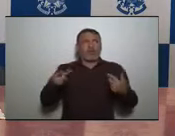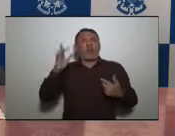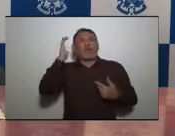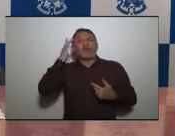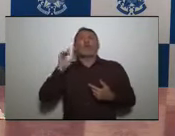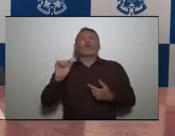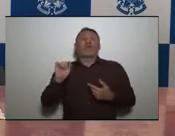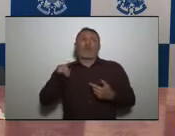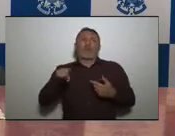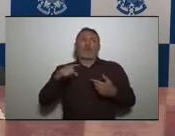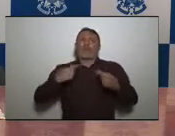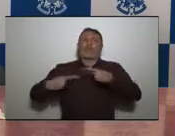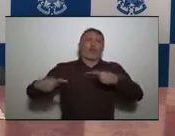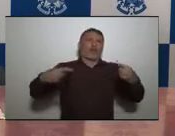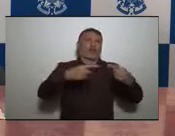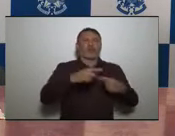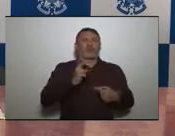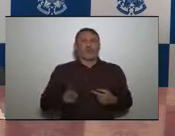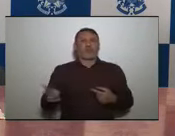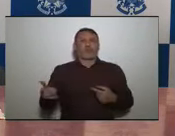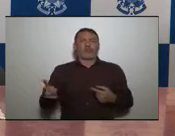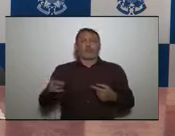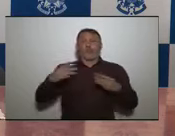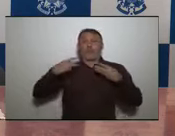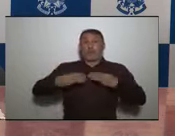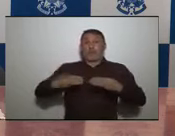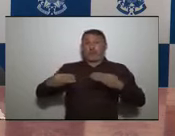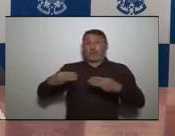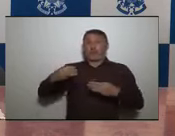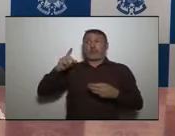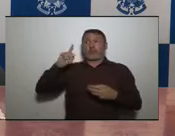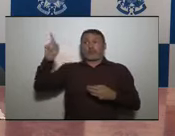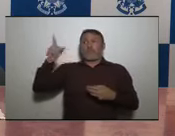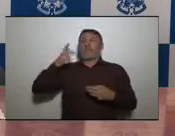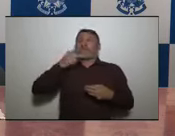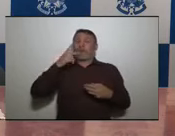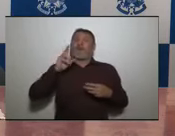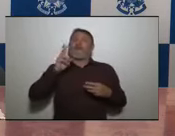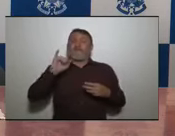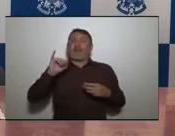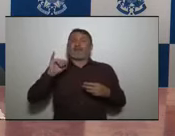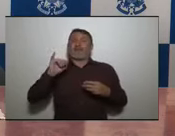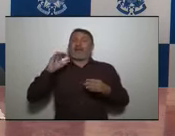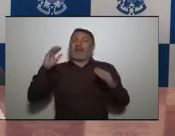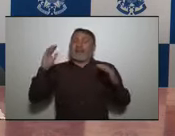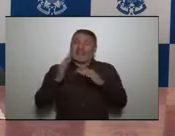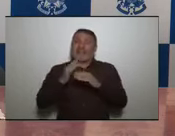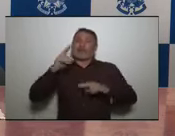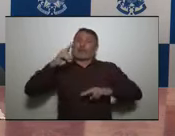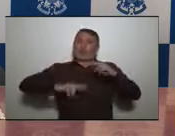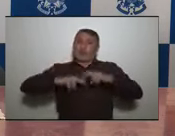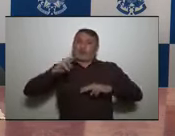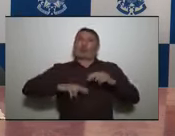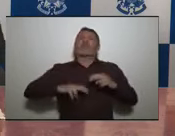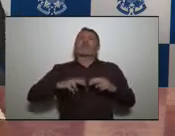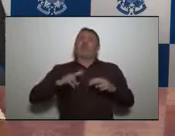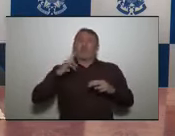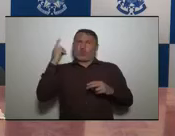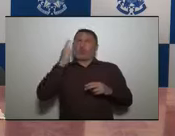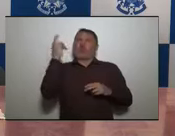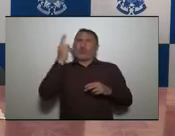esse é um debate que a gente está fazendo agora. O ministro disse que as coisas vão ficar graves até junho, mas pode ser que passe de junho. Nós não